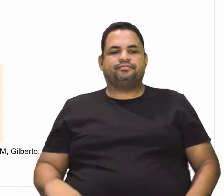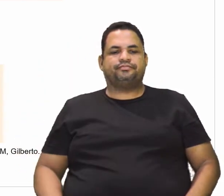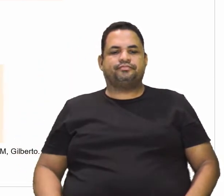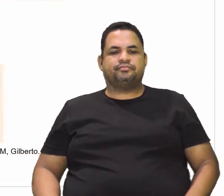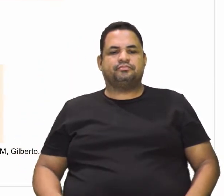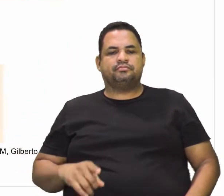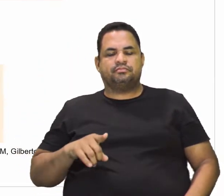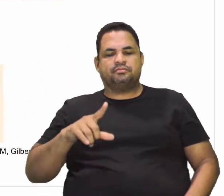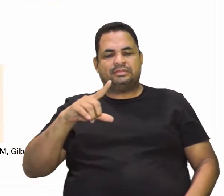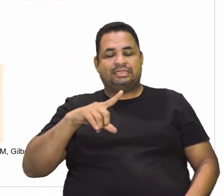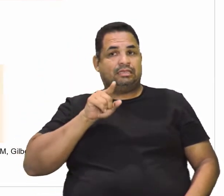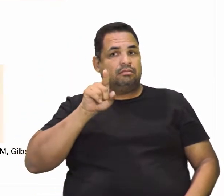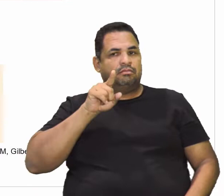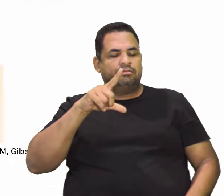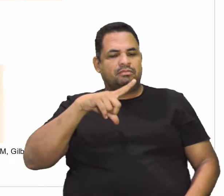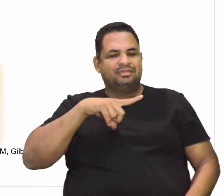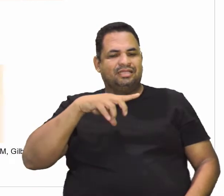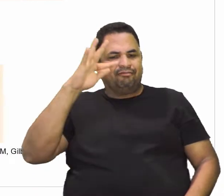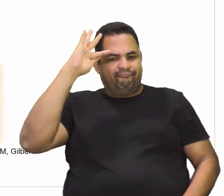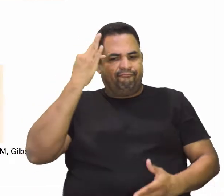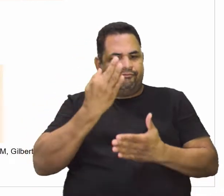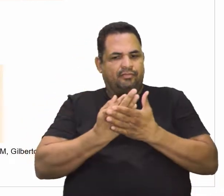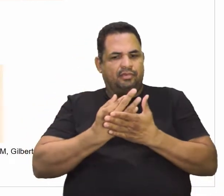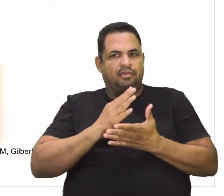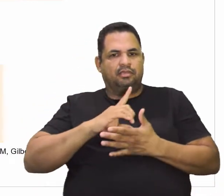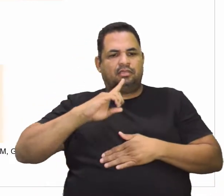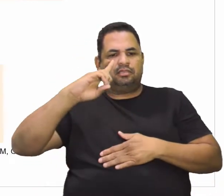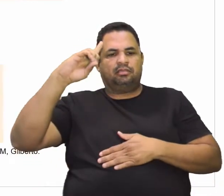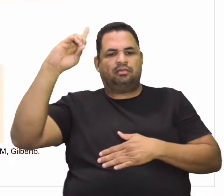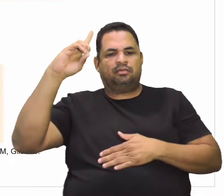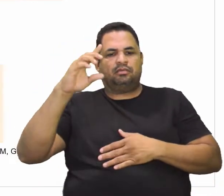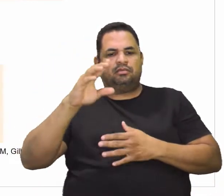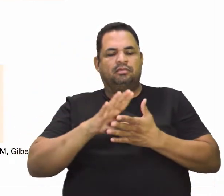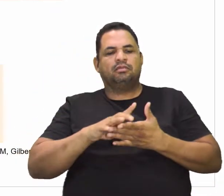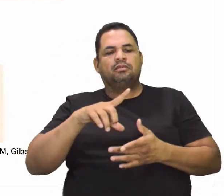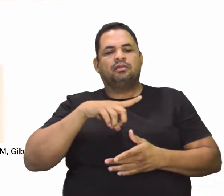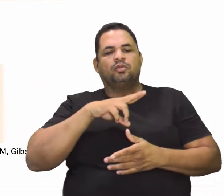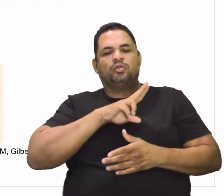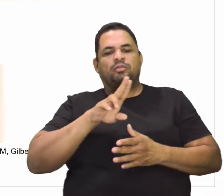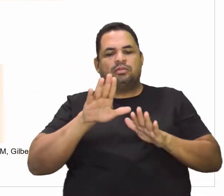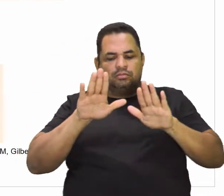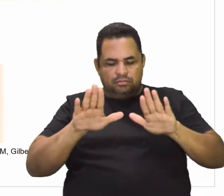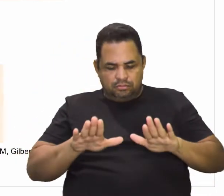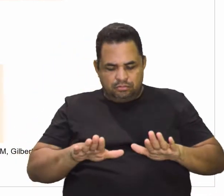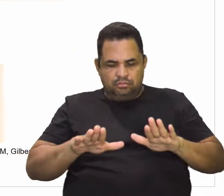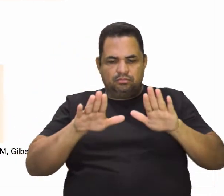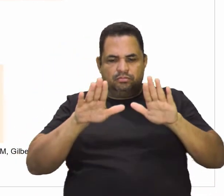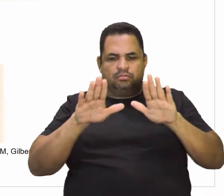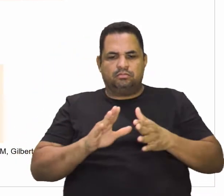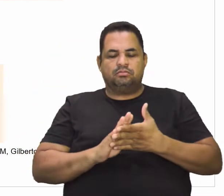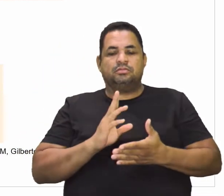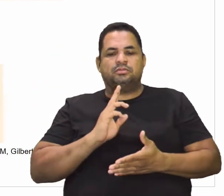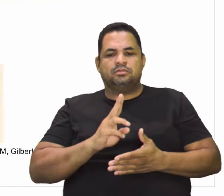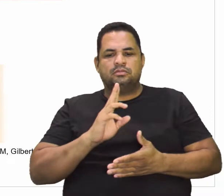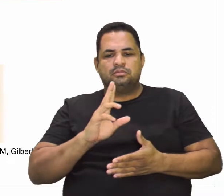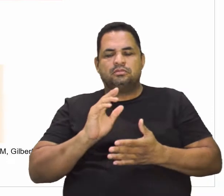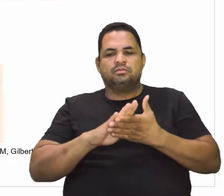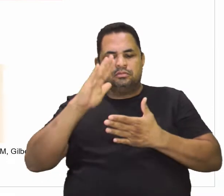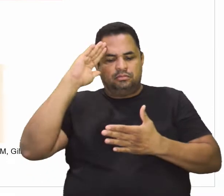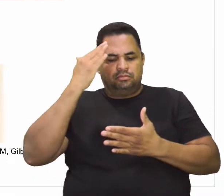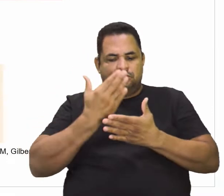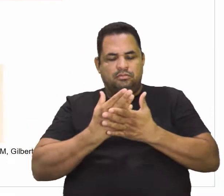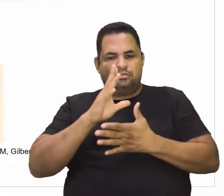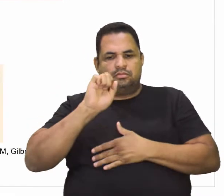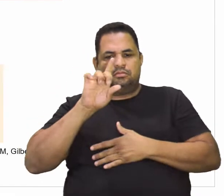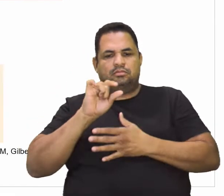Aquele que tem fé em Alá é denominado muçulmano. Se eu sigo o Islã e acredito em